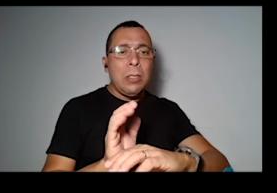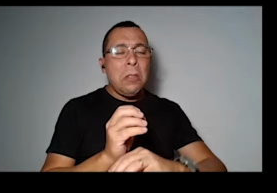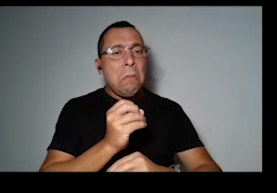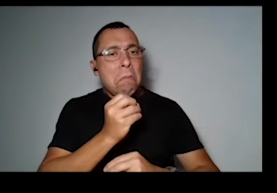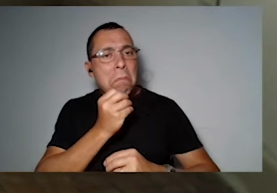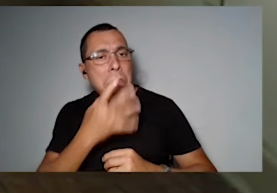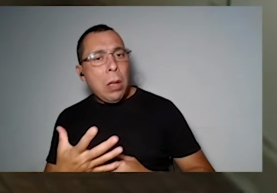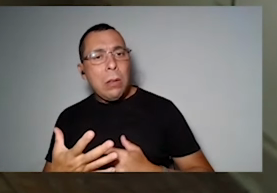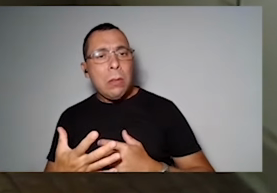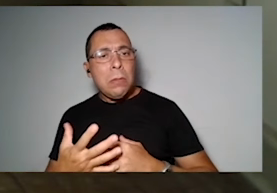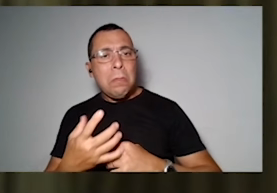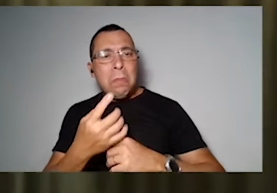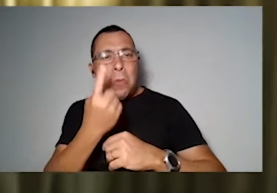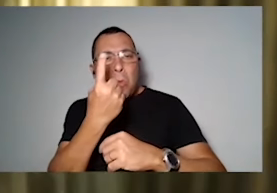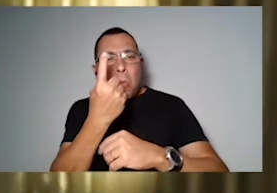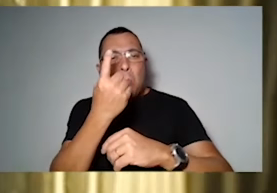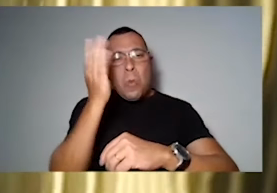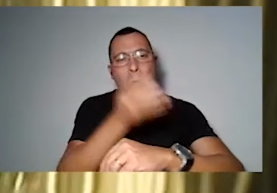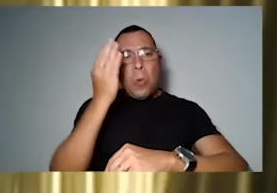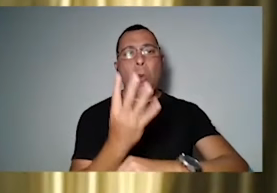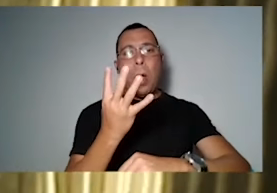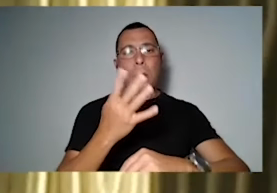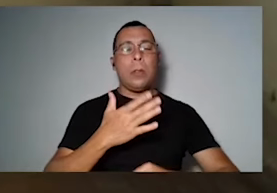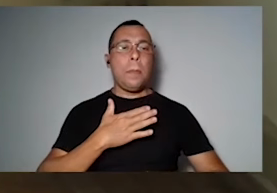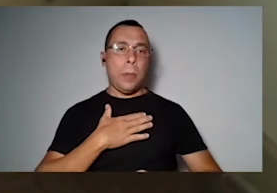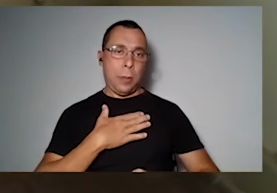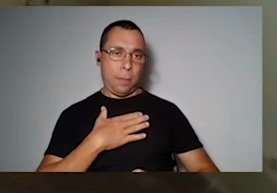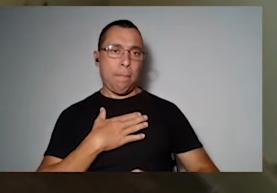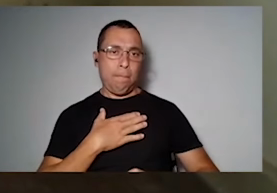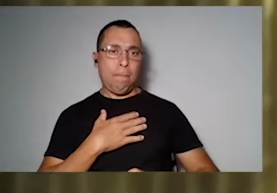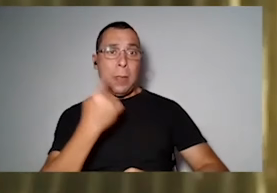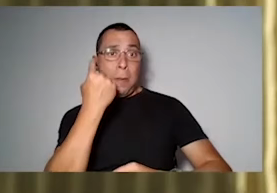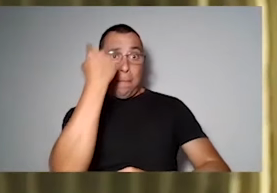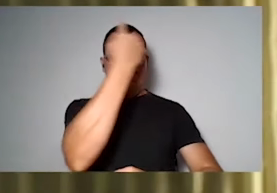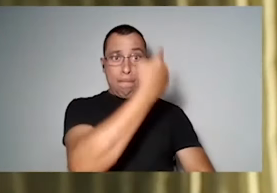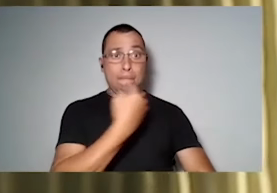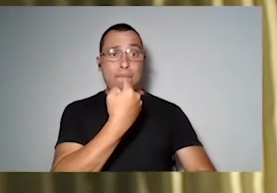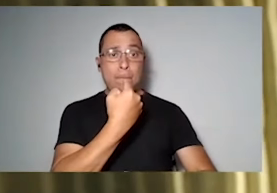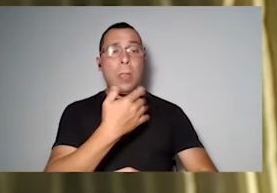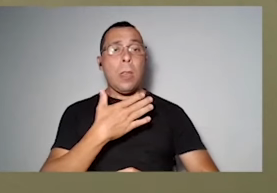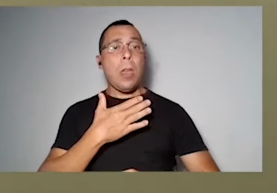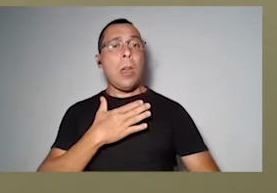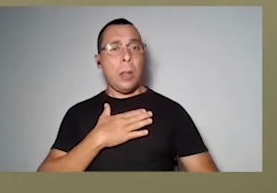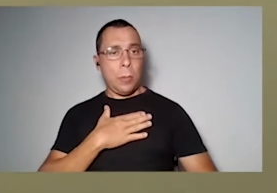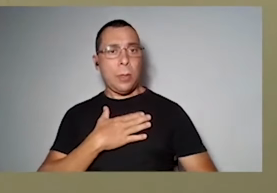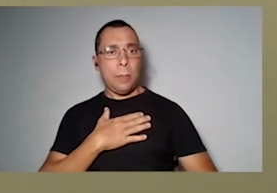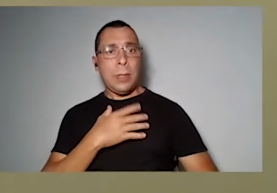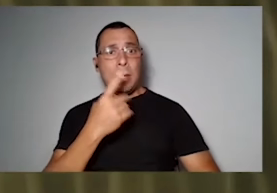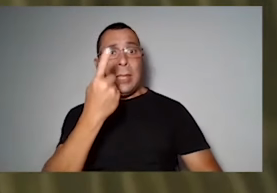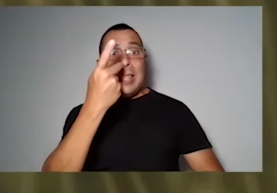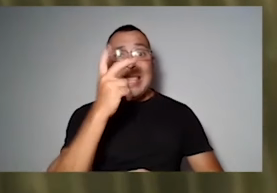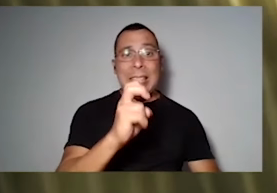movimento. Bem, um quarto de mim, bem, meia hora de mim,